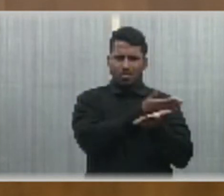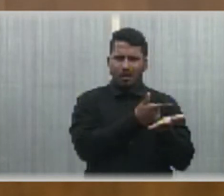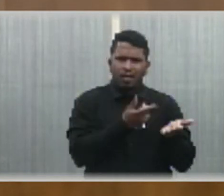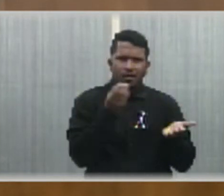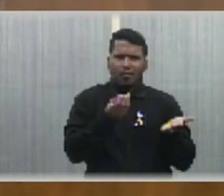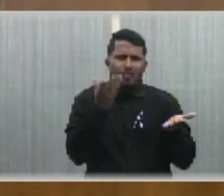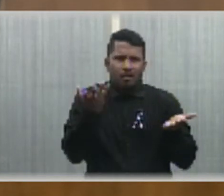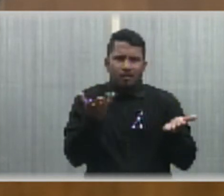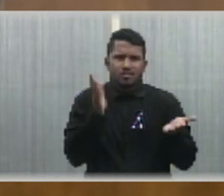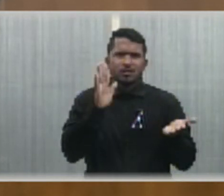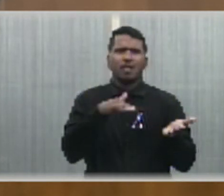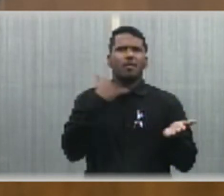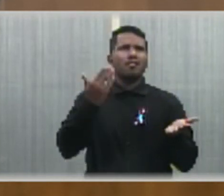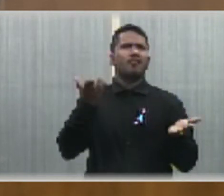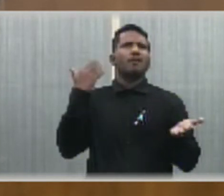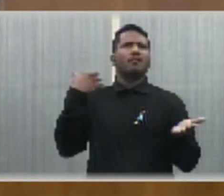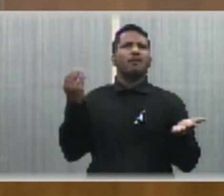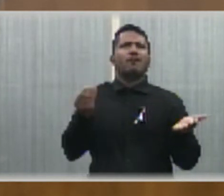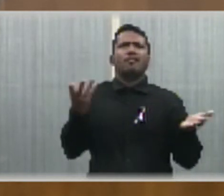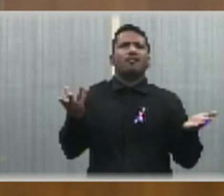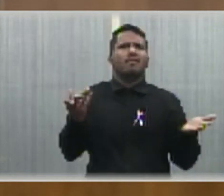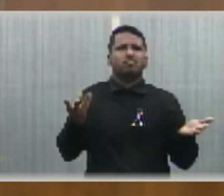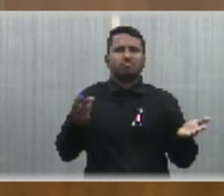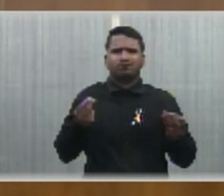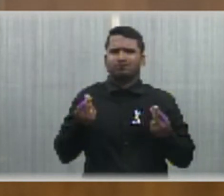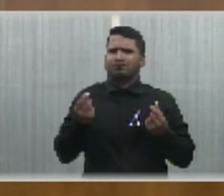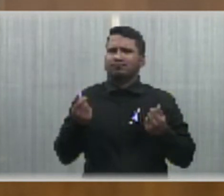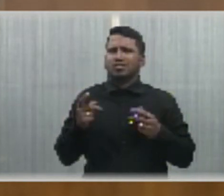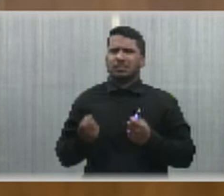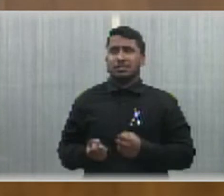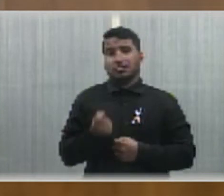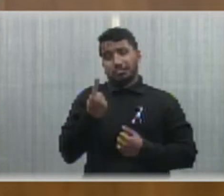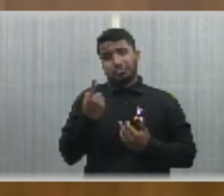matriculados neste programa.